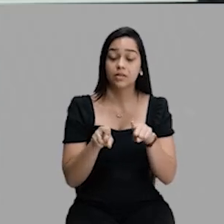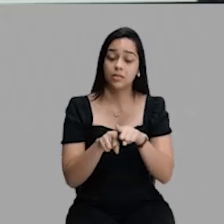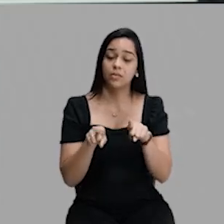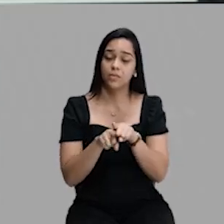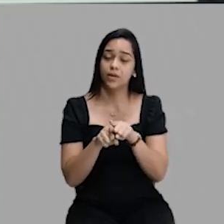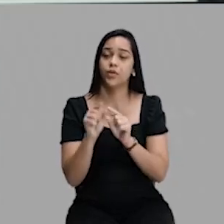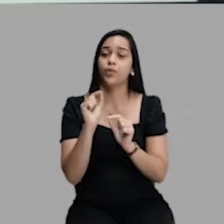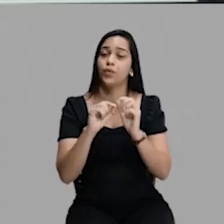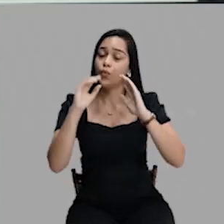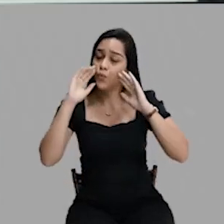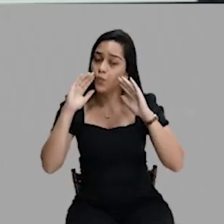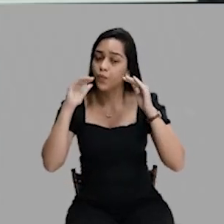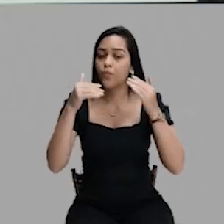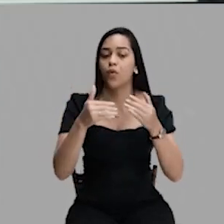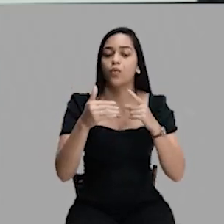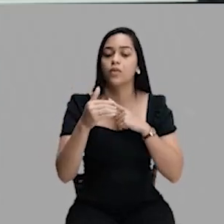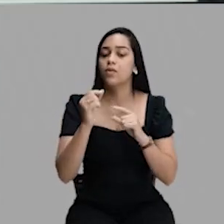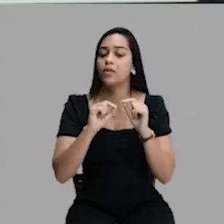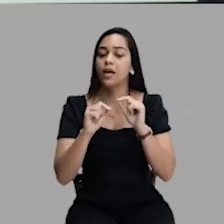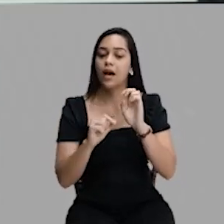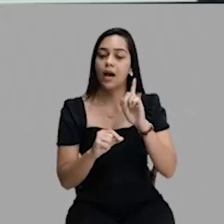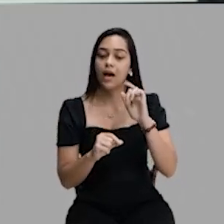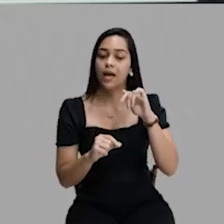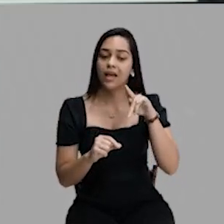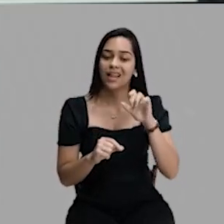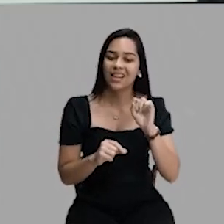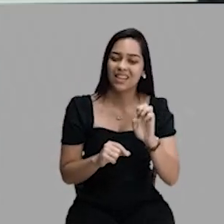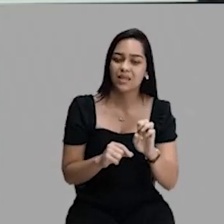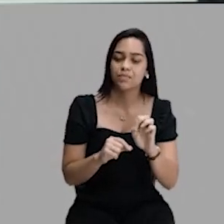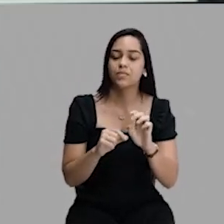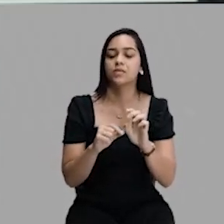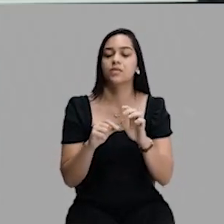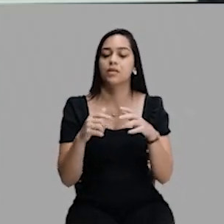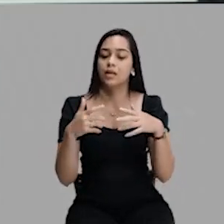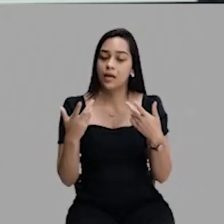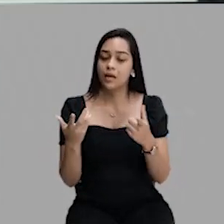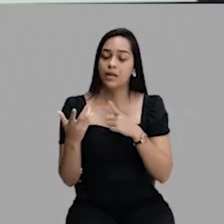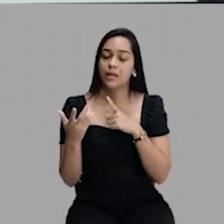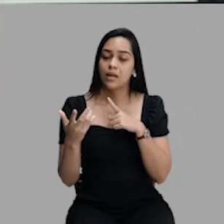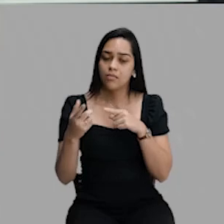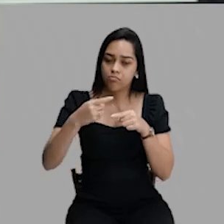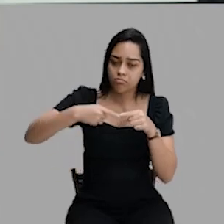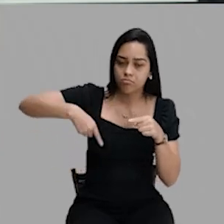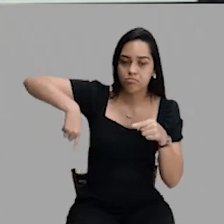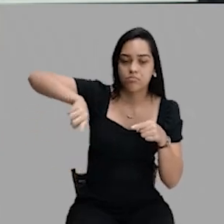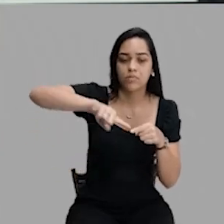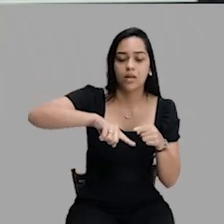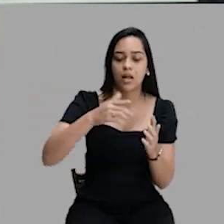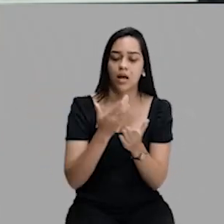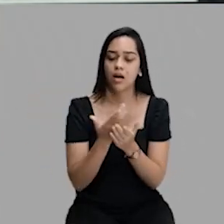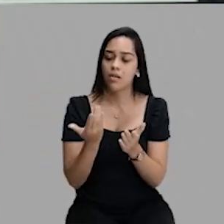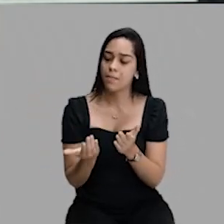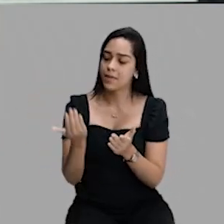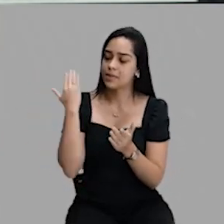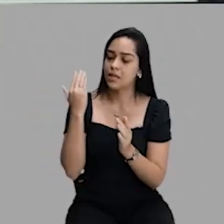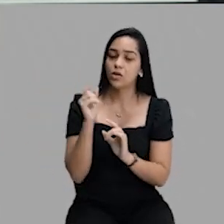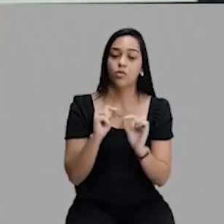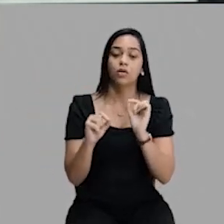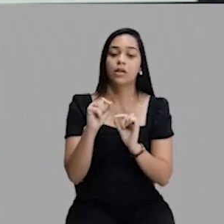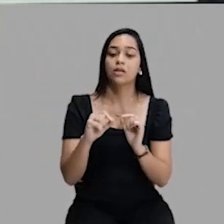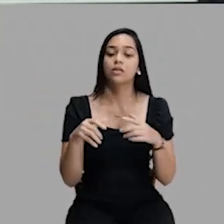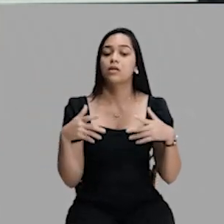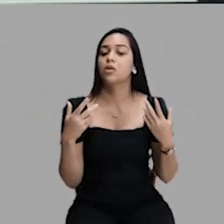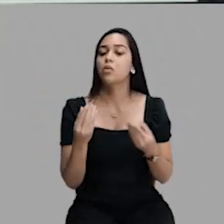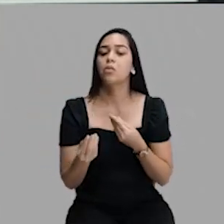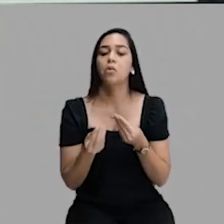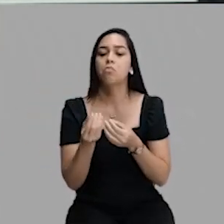E mais precisamente a elipse, tá? Estudamos aí na aula passada, a gente mostrou como é que